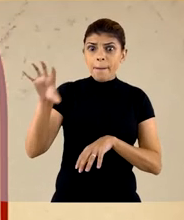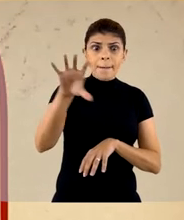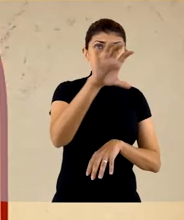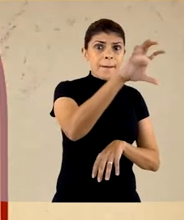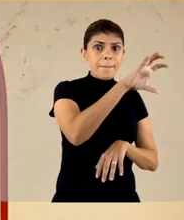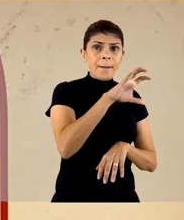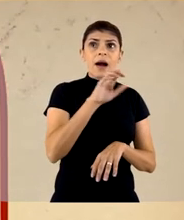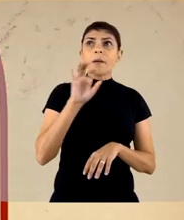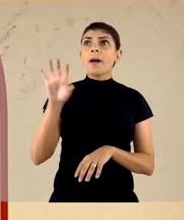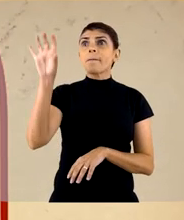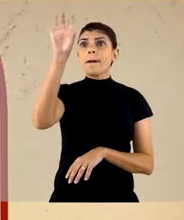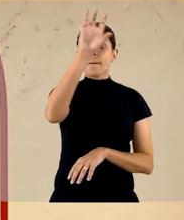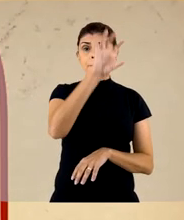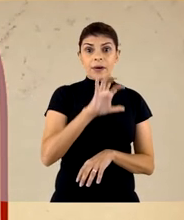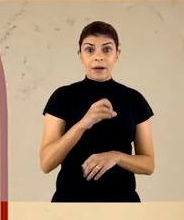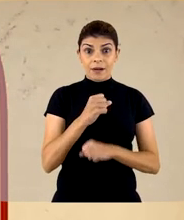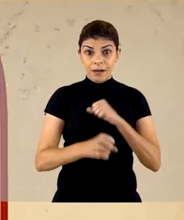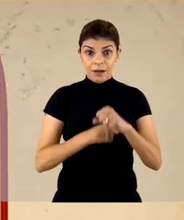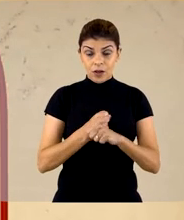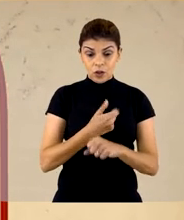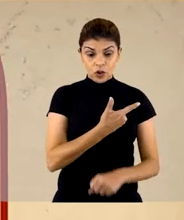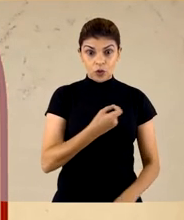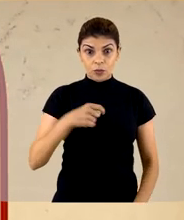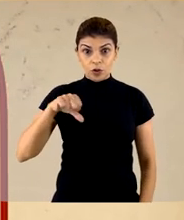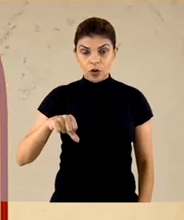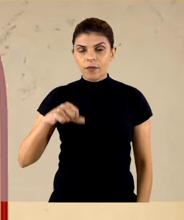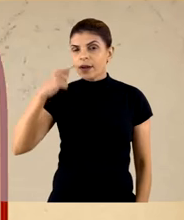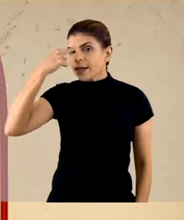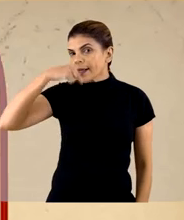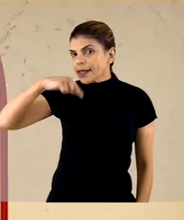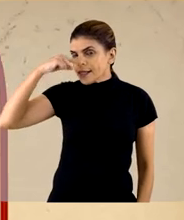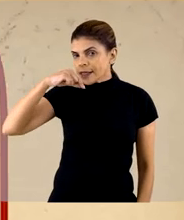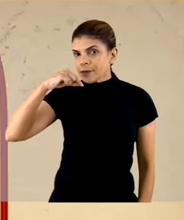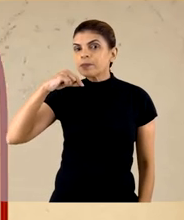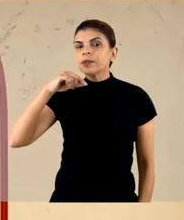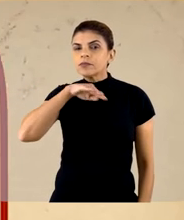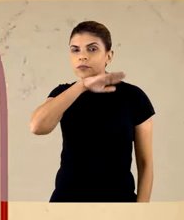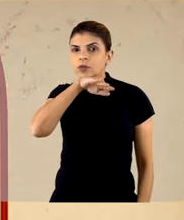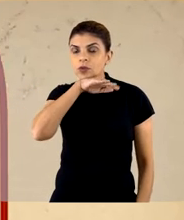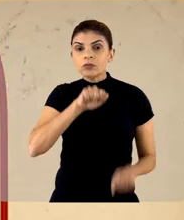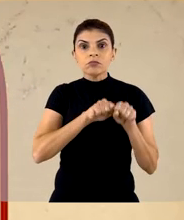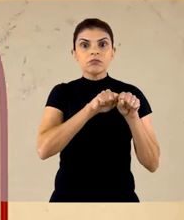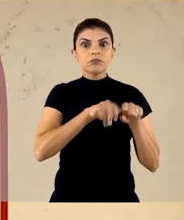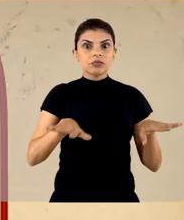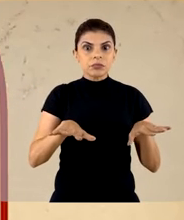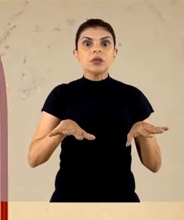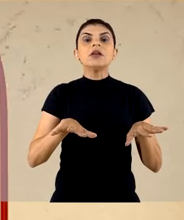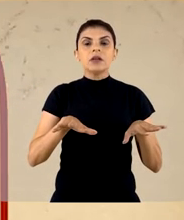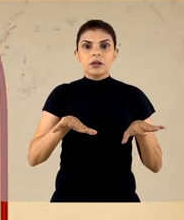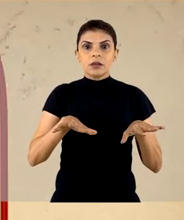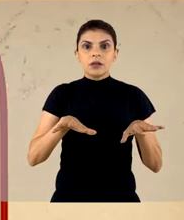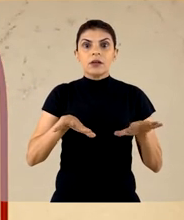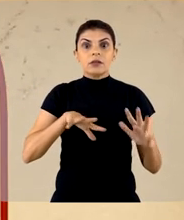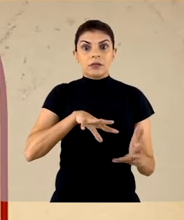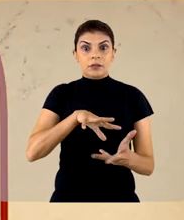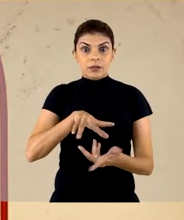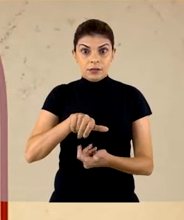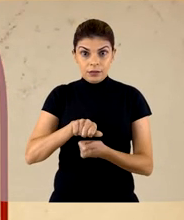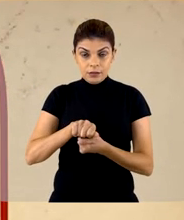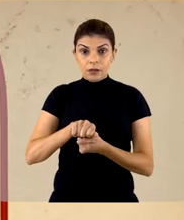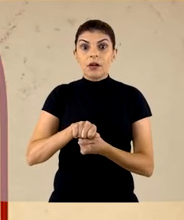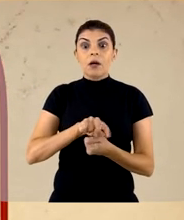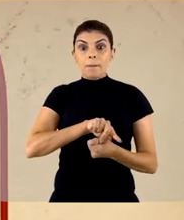do planeta. Em 2009, a gripe suína passou de epidemia para pandemia quando a Organização Mundial da